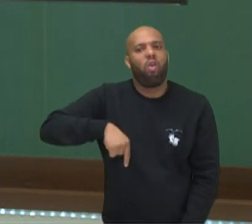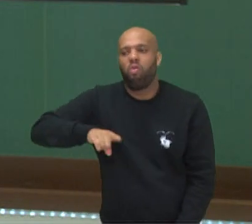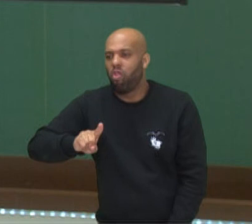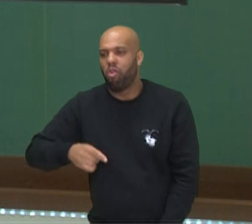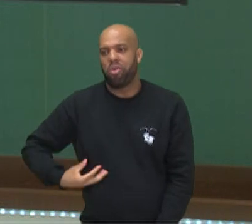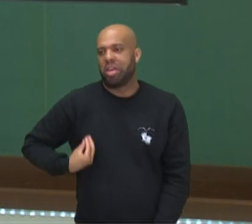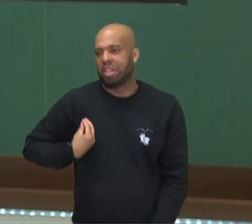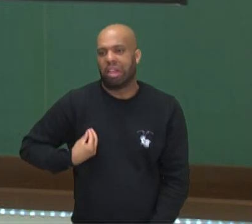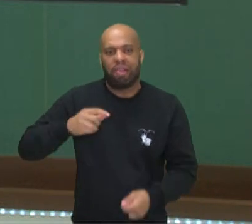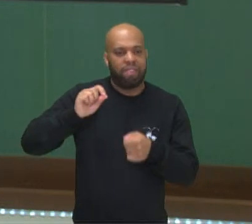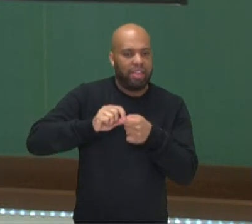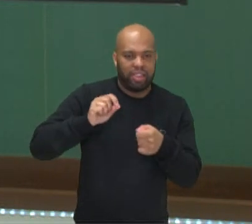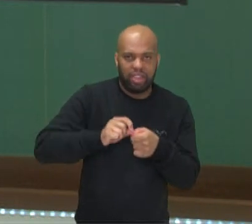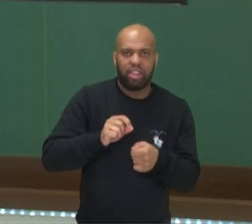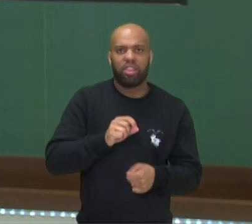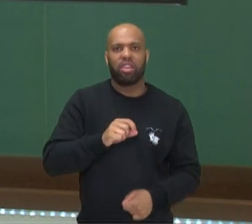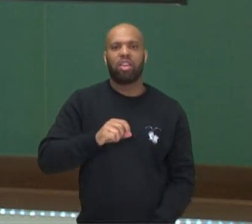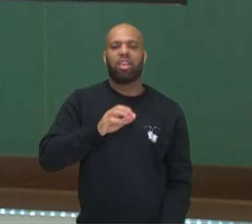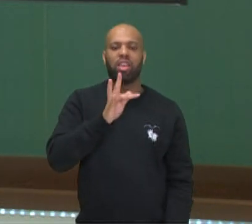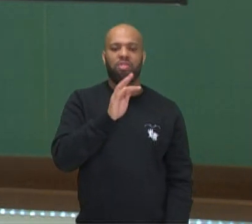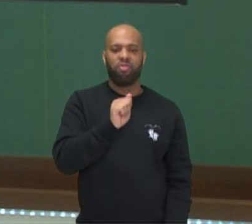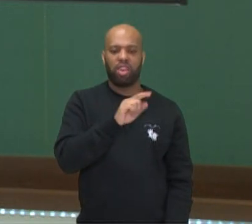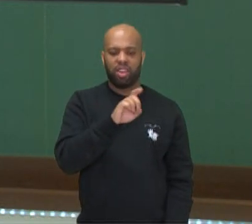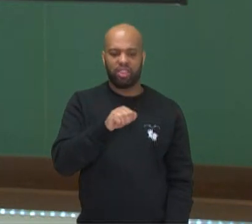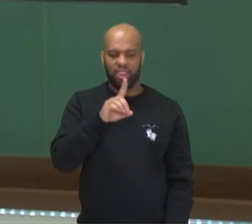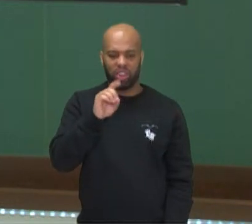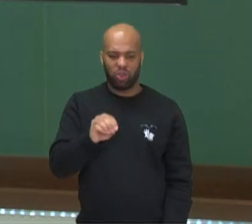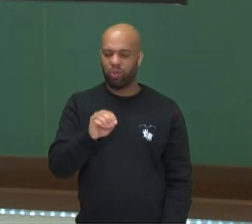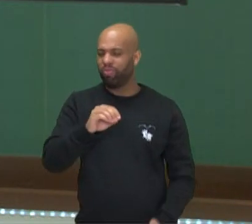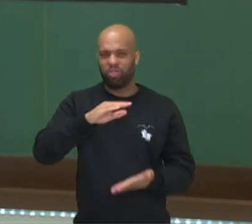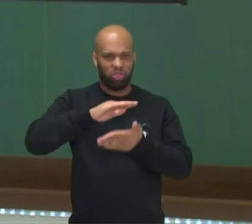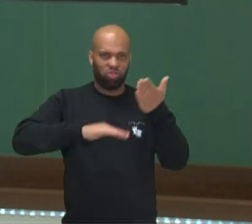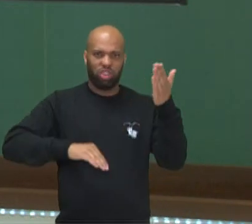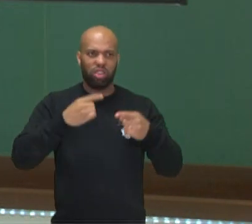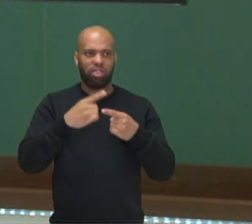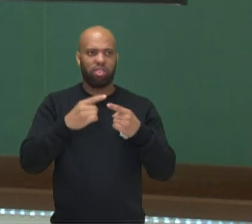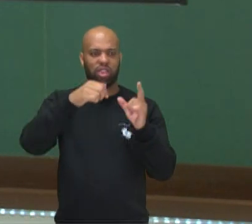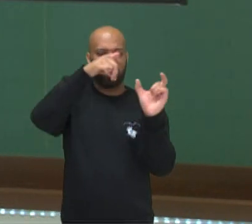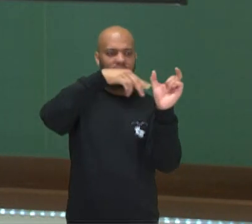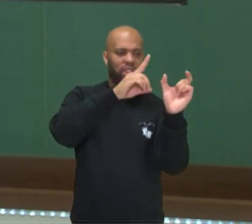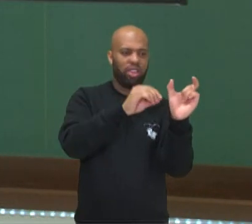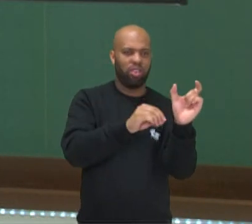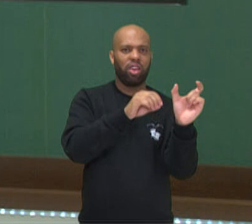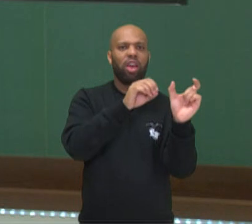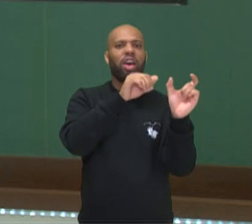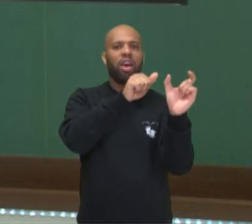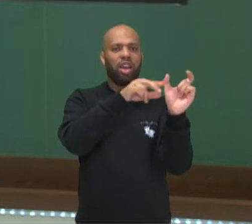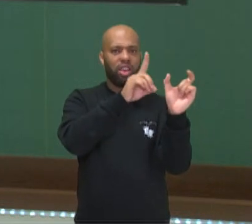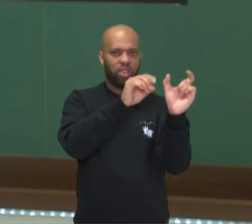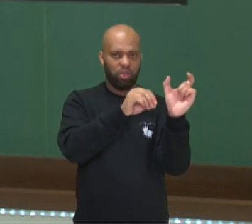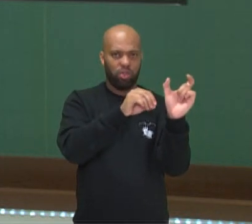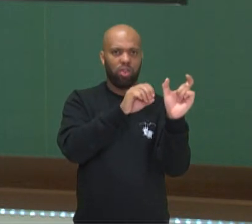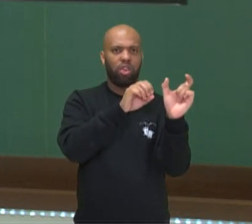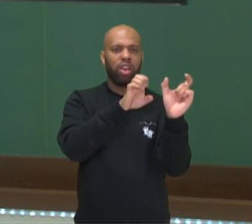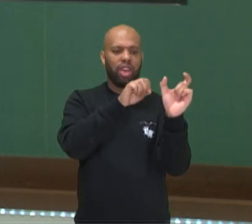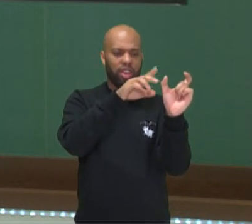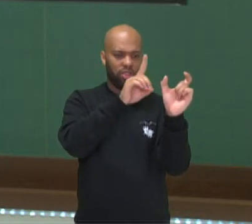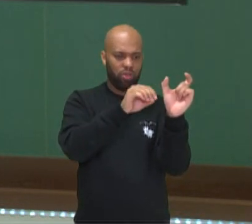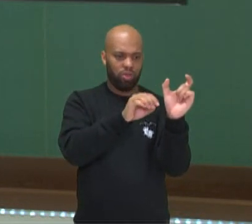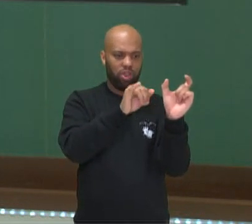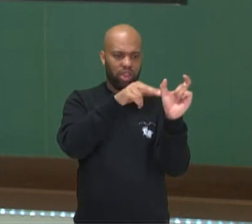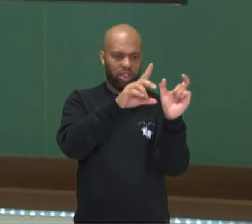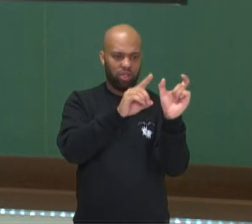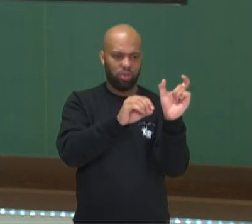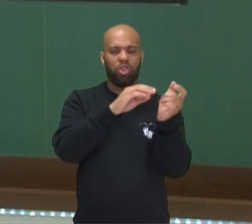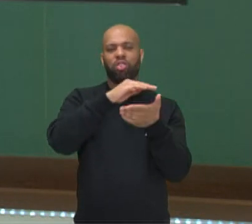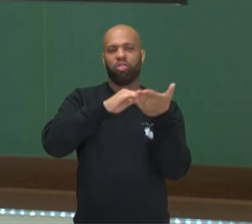estar fazendo a charge. Então, tire esse fazendo aí, esse excesso de indo do discurso, né? Que é muito